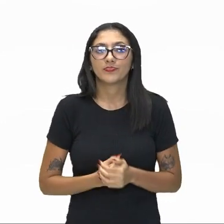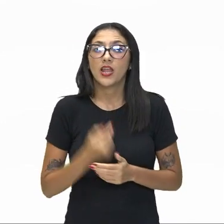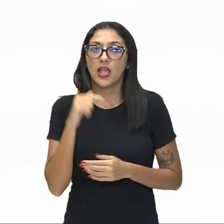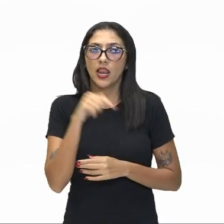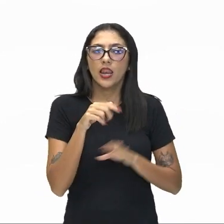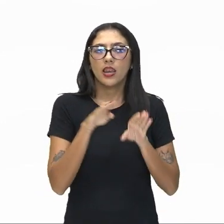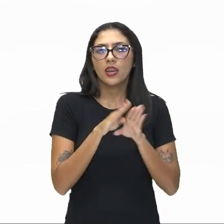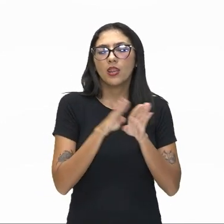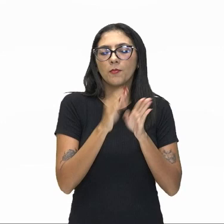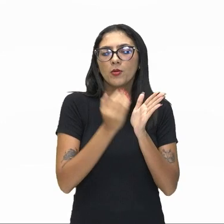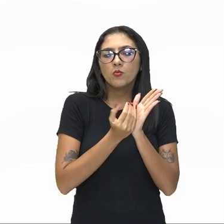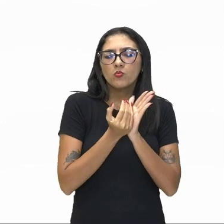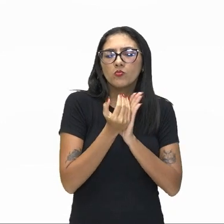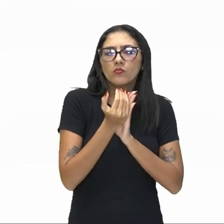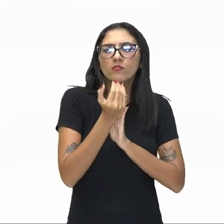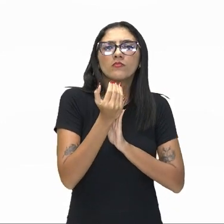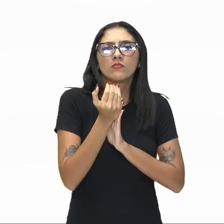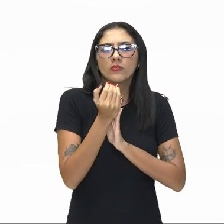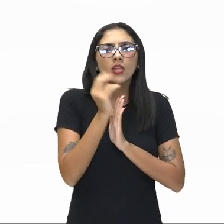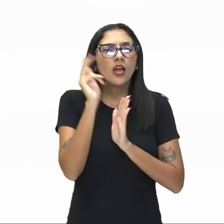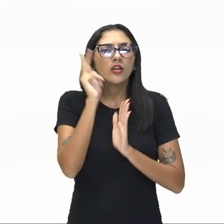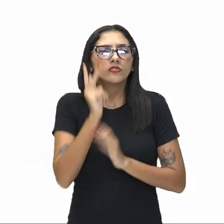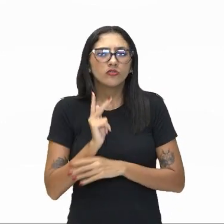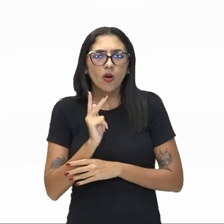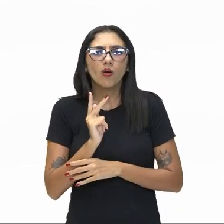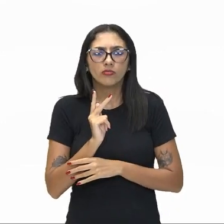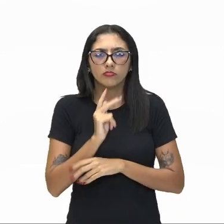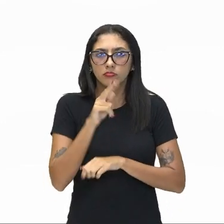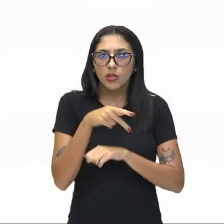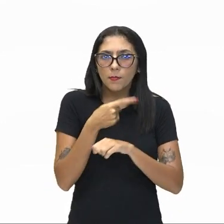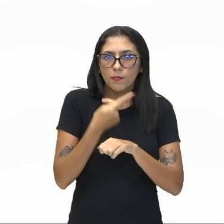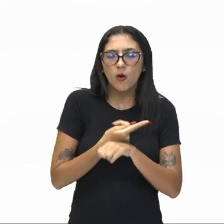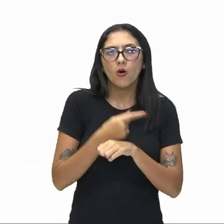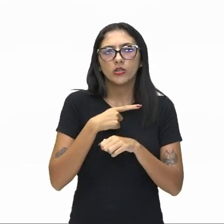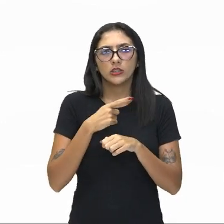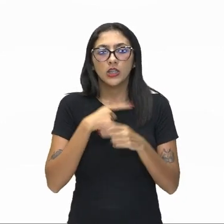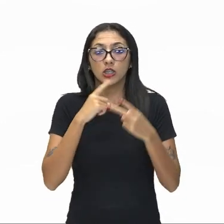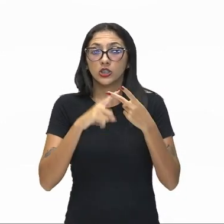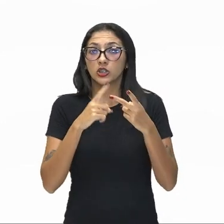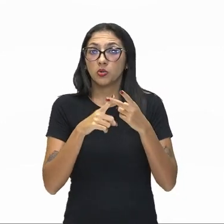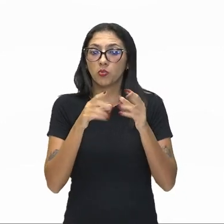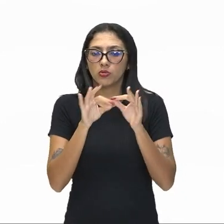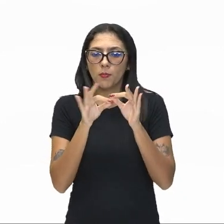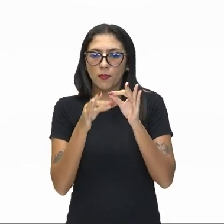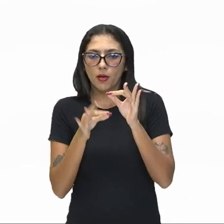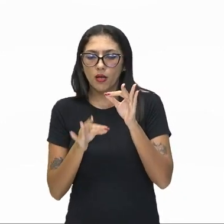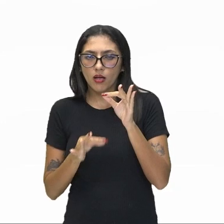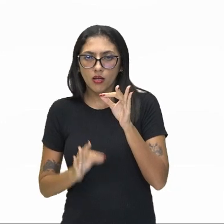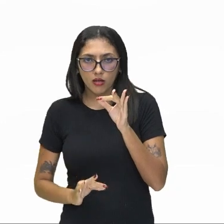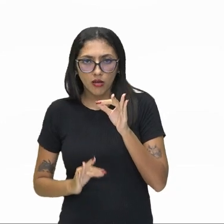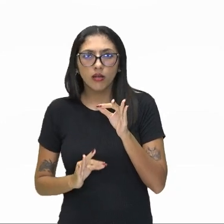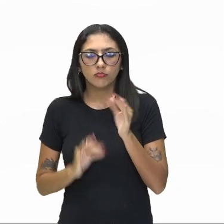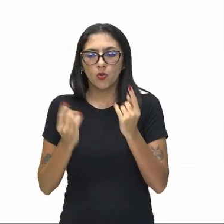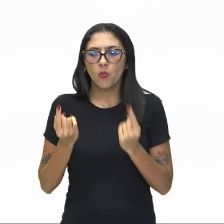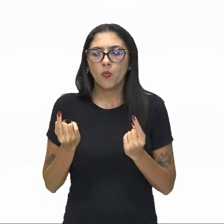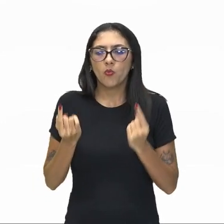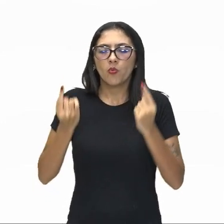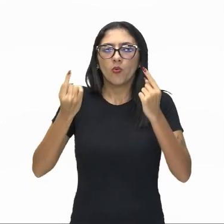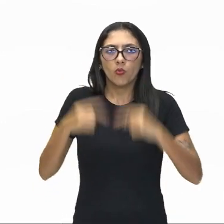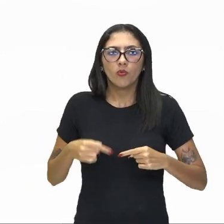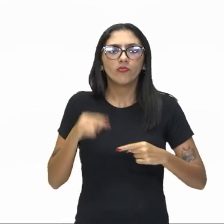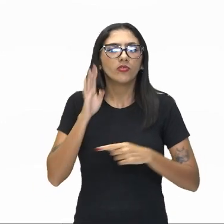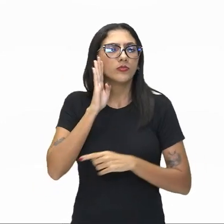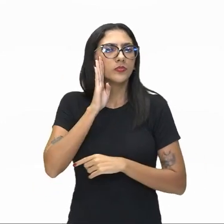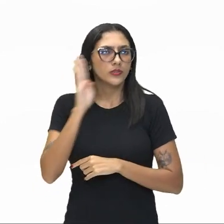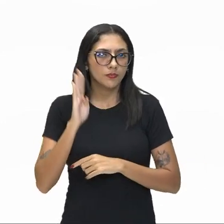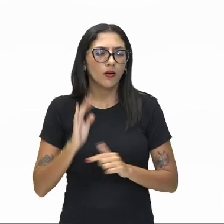apresenta a situação inicial, que será desenvolvida ao longo do texto por meio do conflito, do clímax e